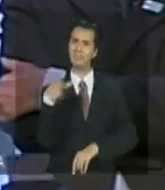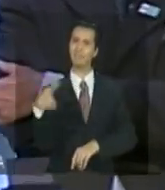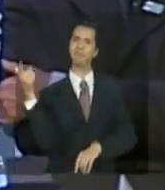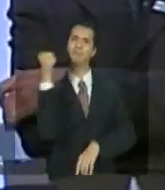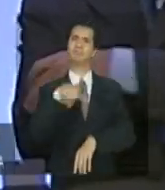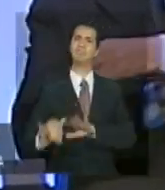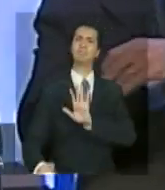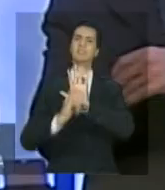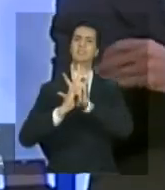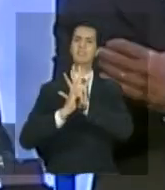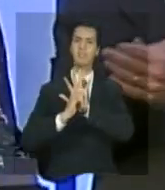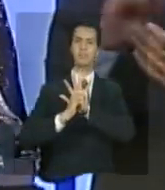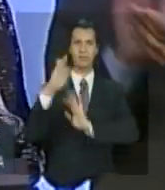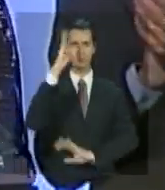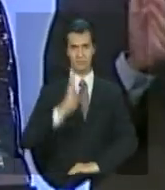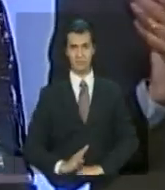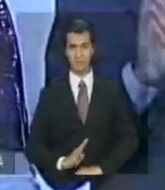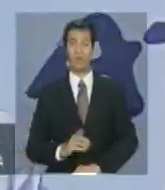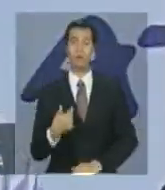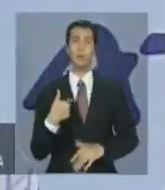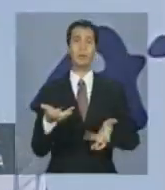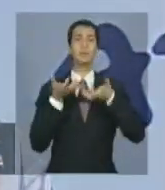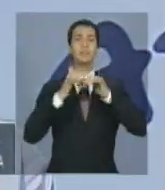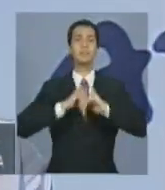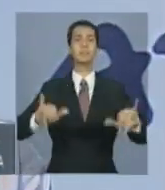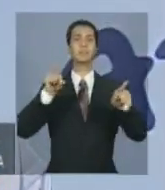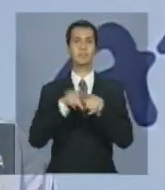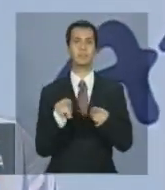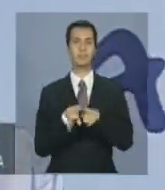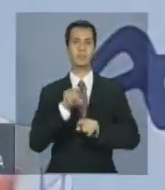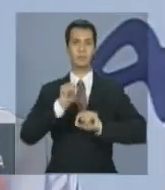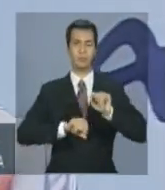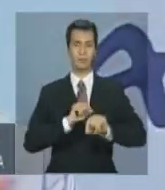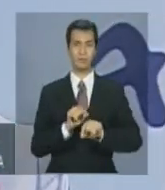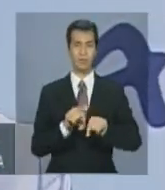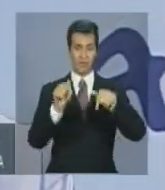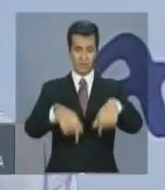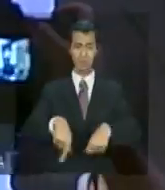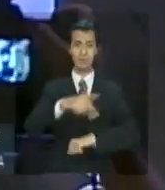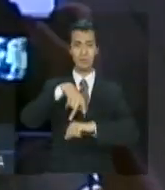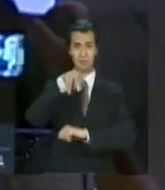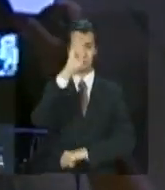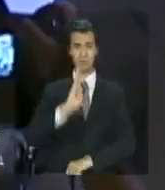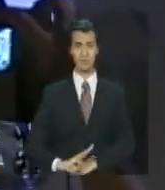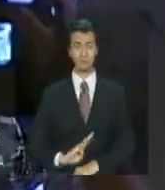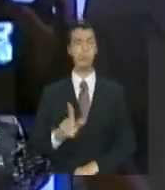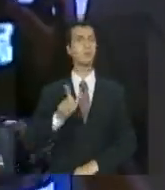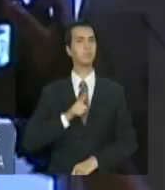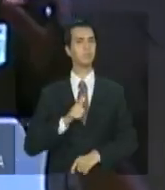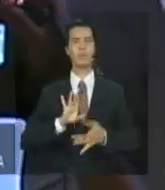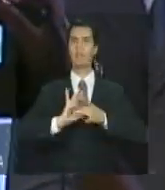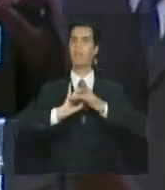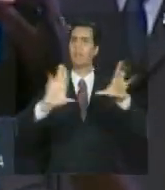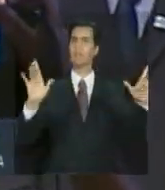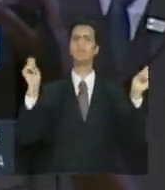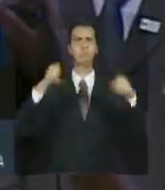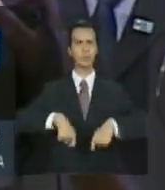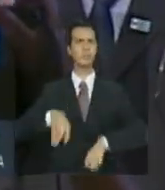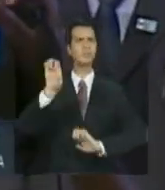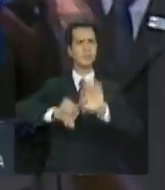brasileira. E eu queria dizer que nesse país tem espaço para